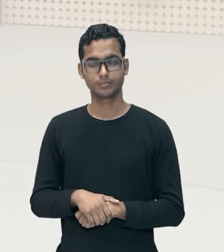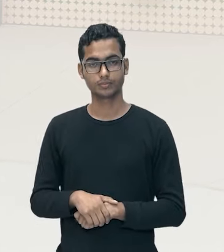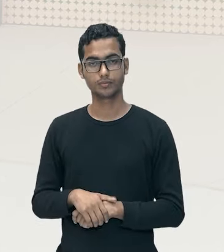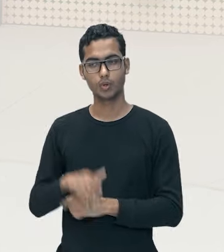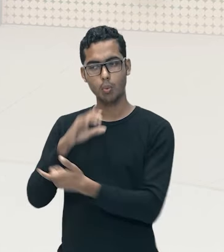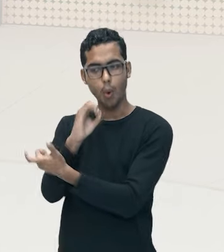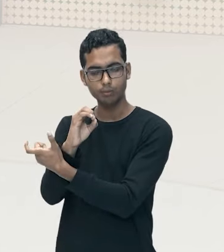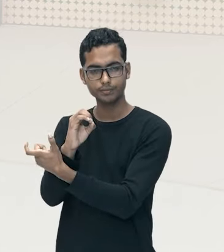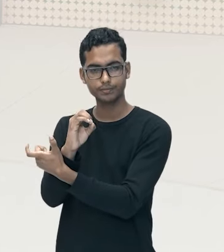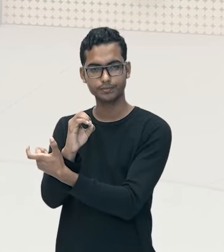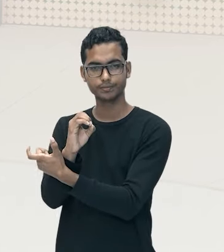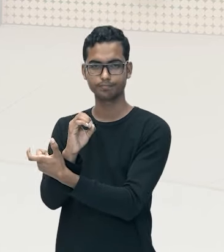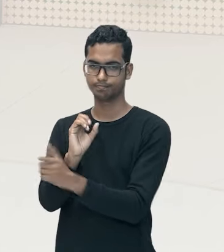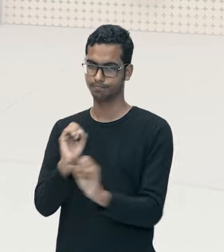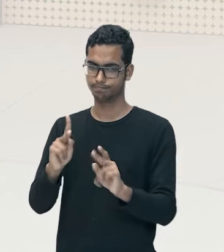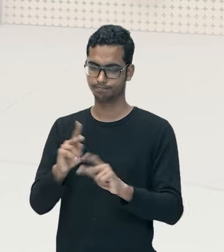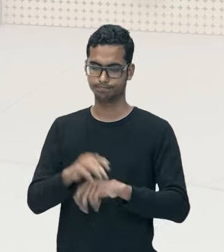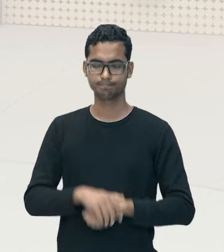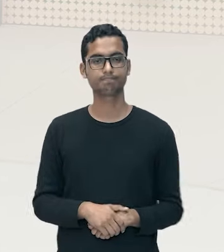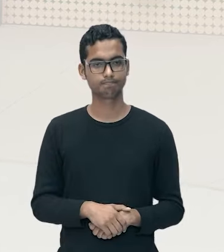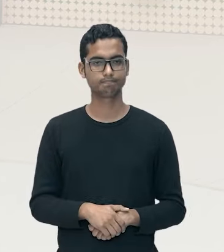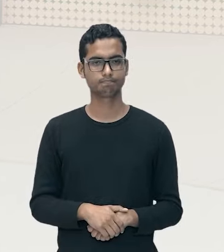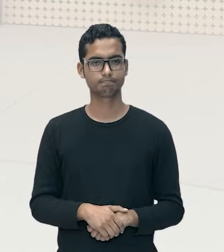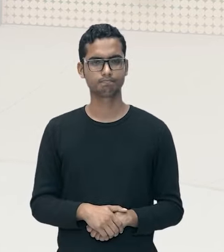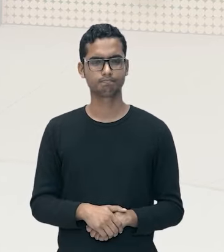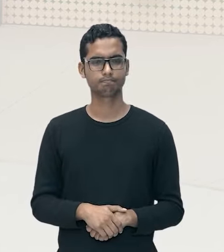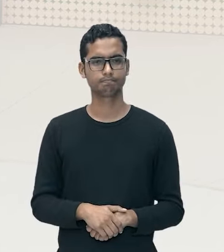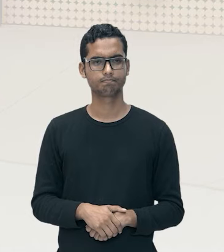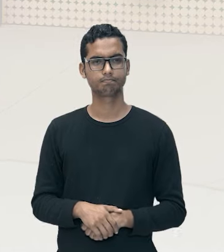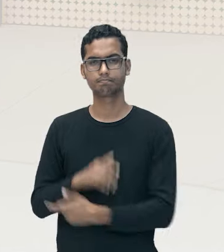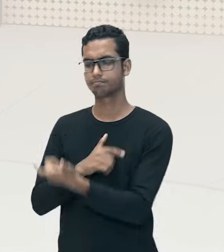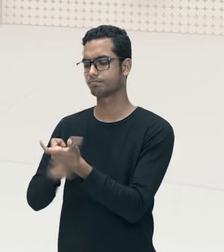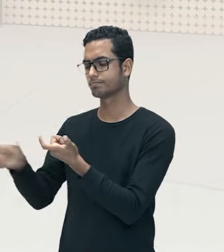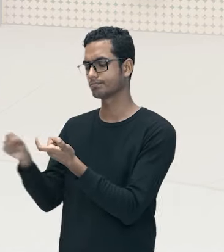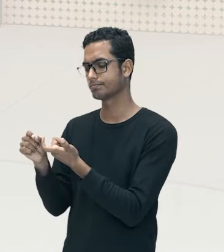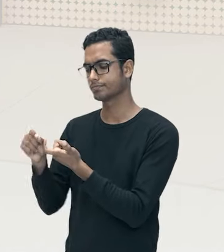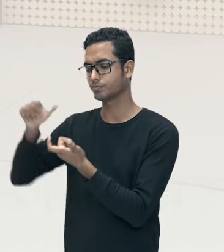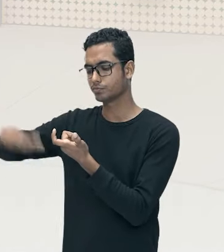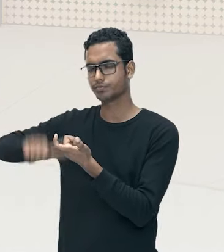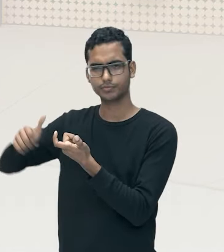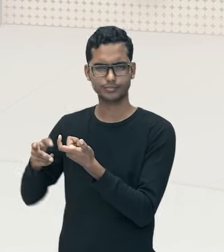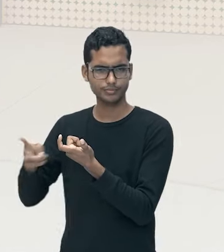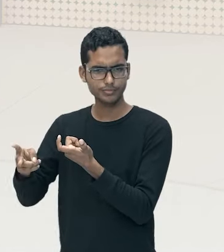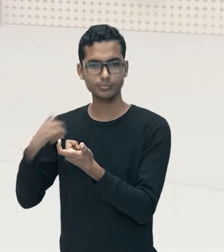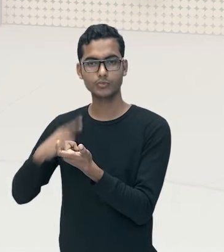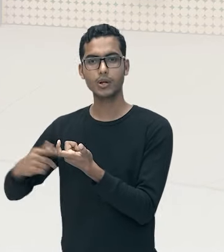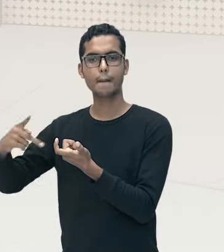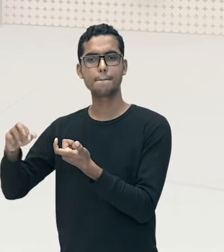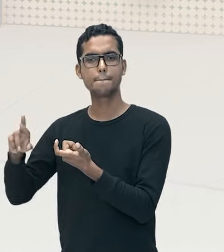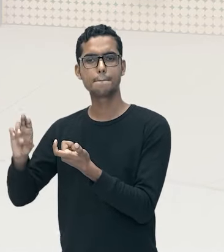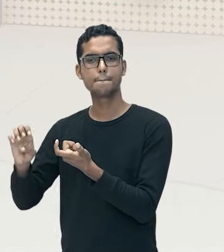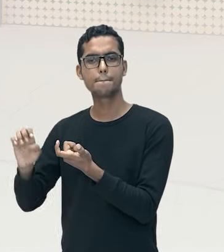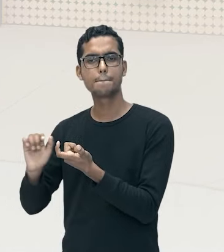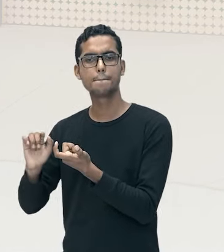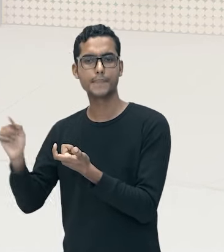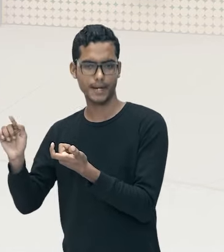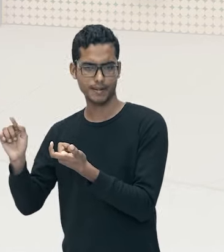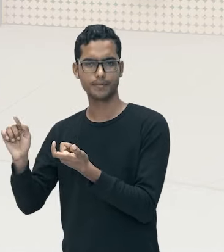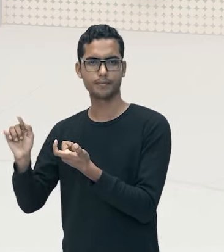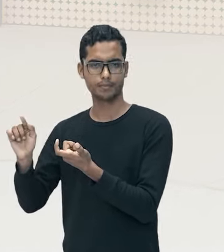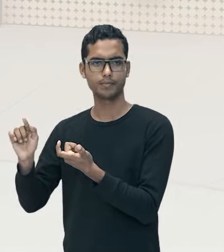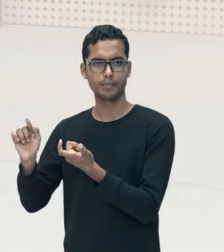bom E aí bora reforçar lá o prefixo que é o que muda mais né o prefixo que você tá vendo lá na pontinha né no começo da